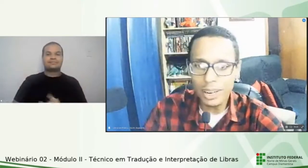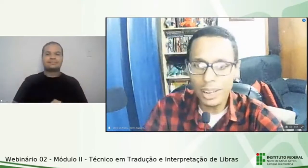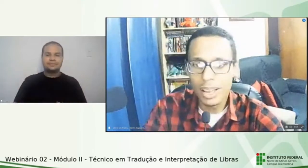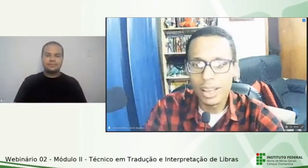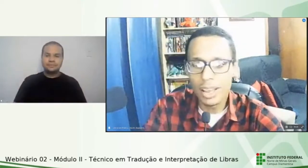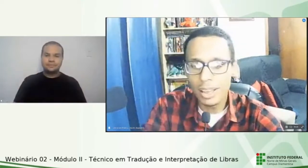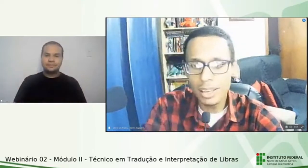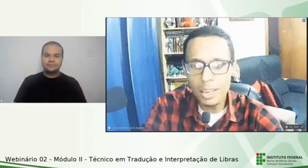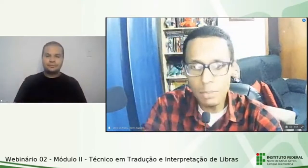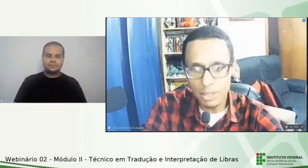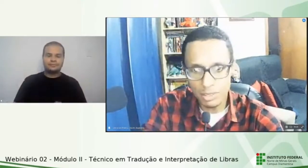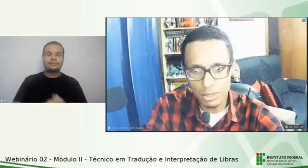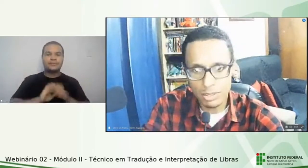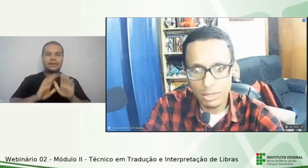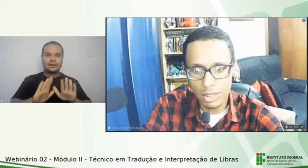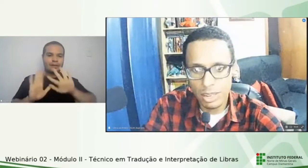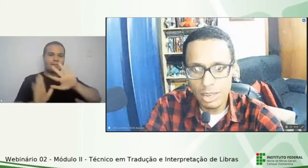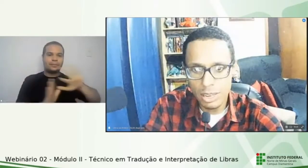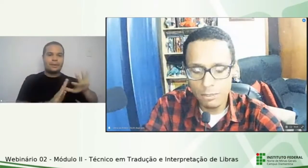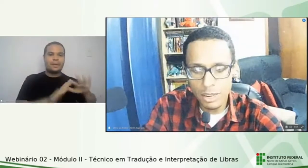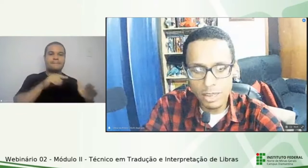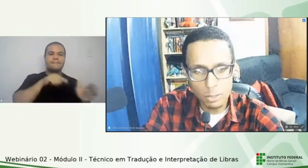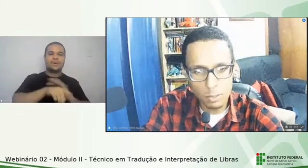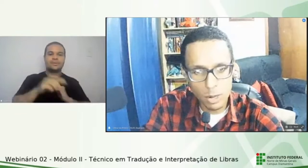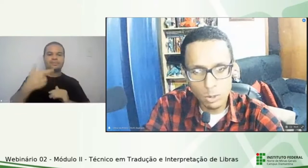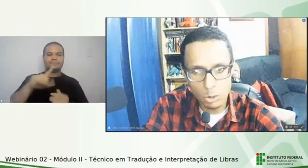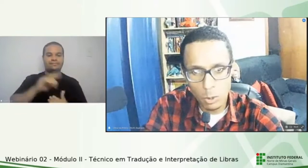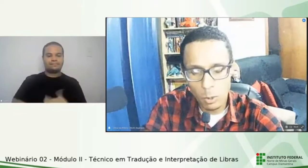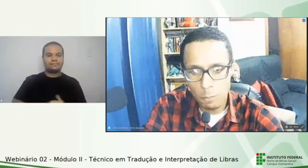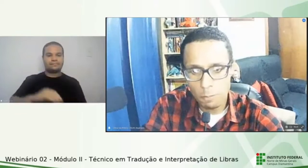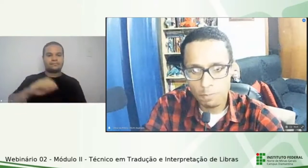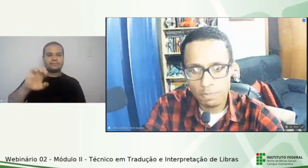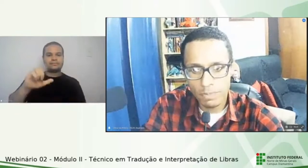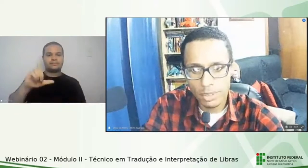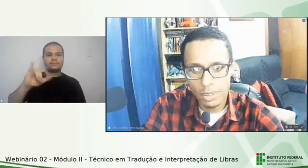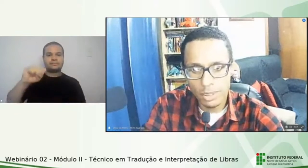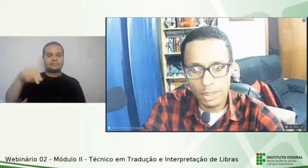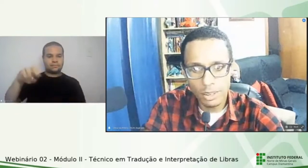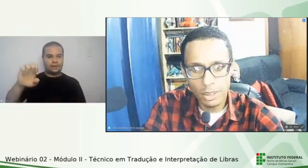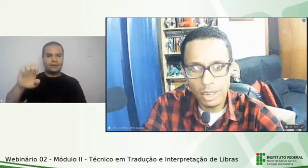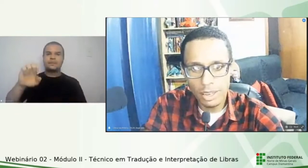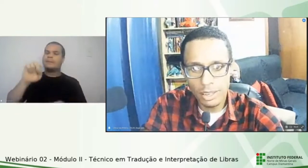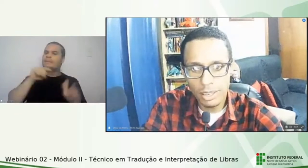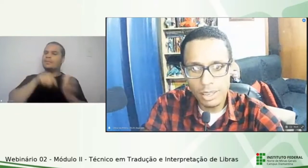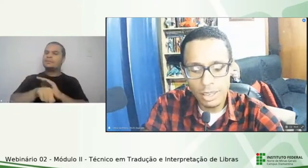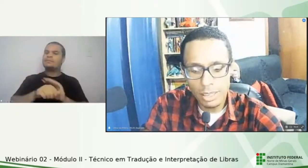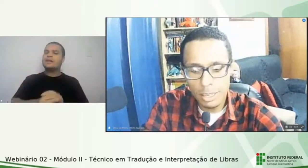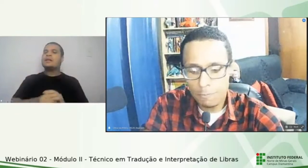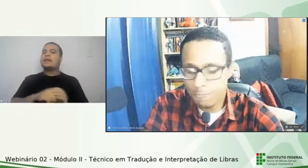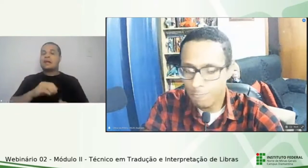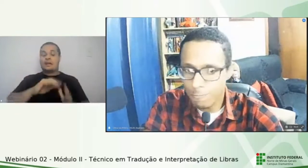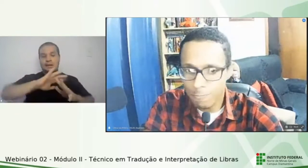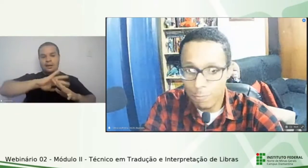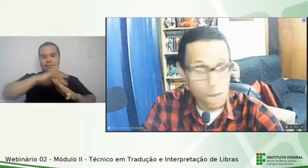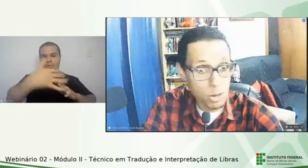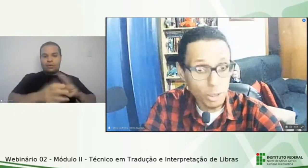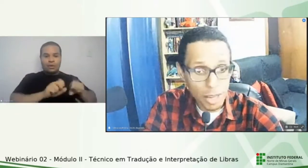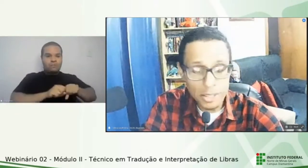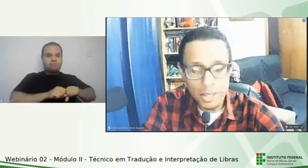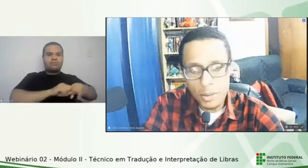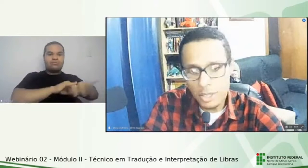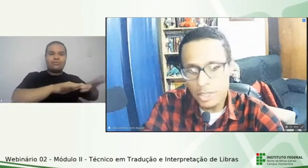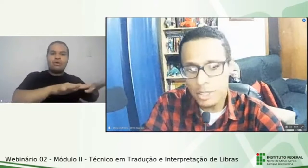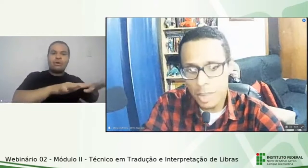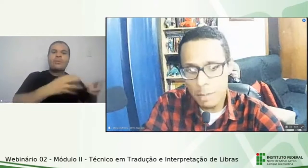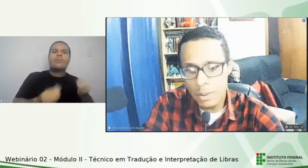difundir Libras, a Eliane Fernandes perguntou. Olha, Eliane, é uma outra